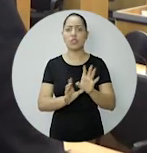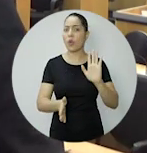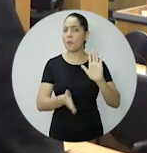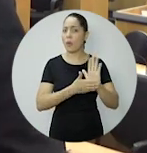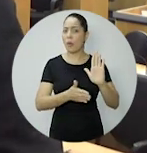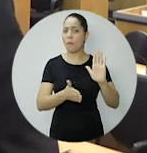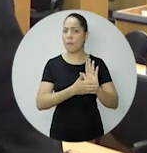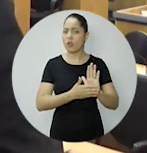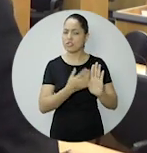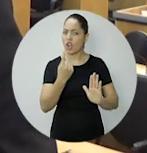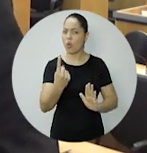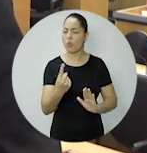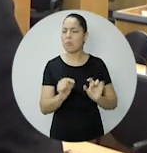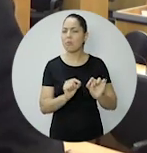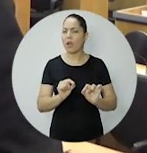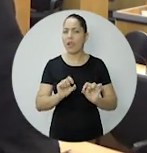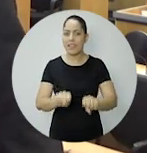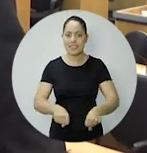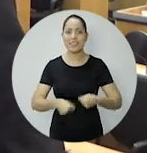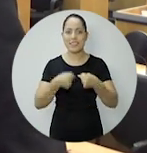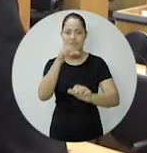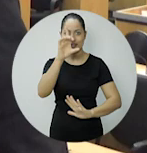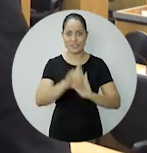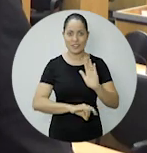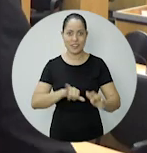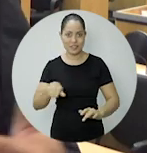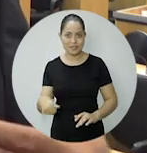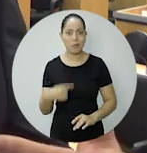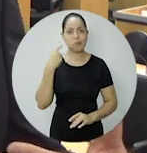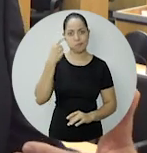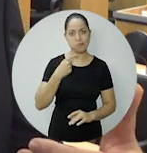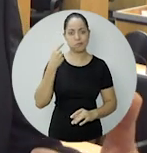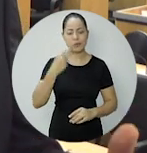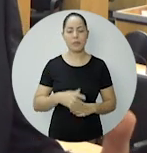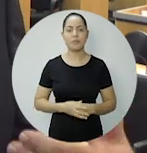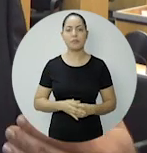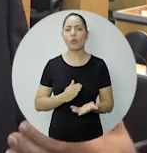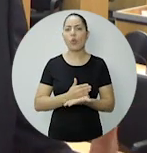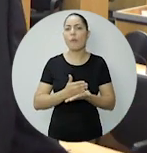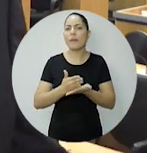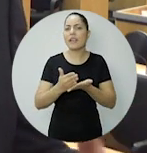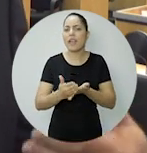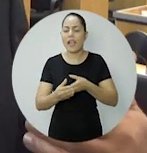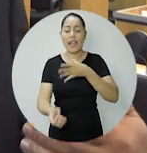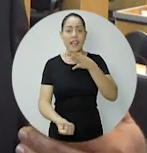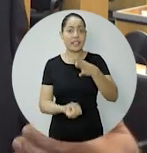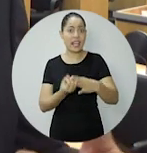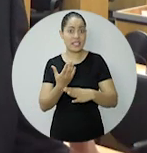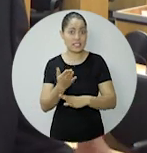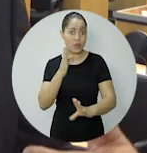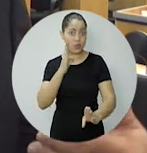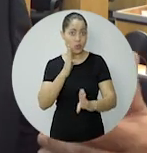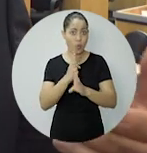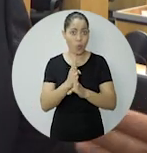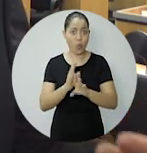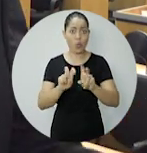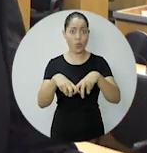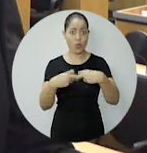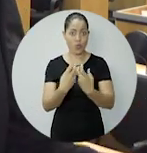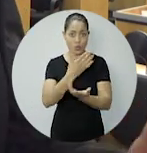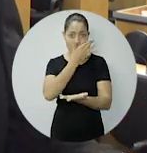só propósito: defender as prerrogativas da advocacia. Desde iniciativas como essa, de criar um encontro, de